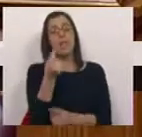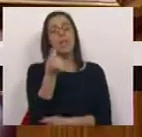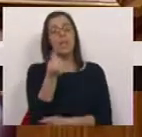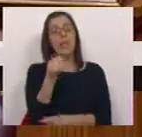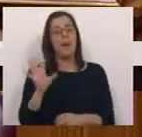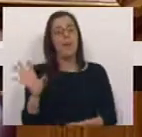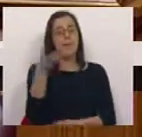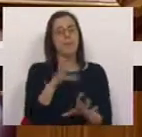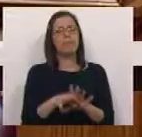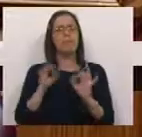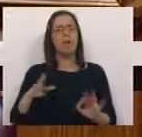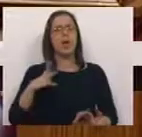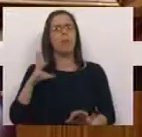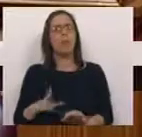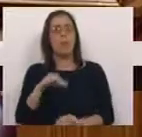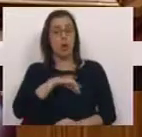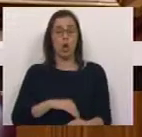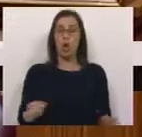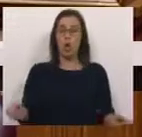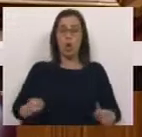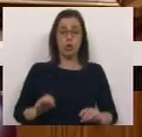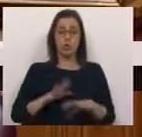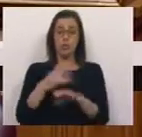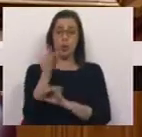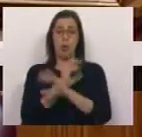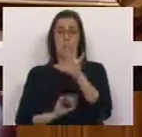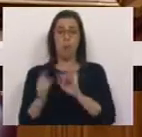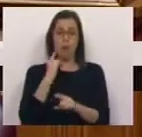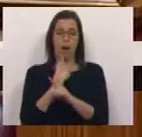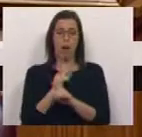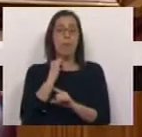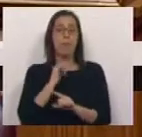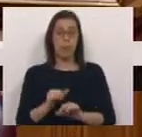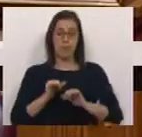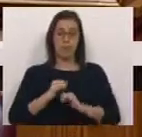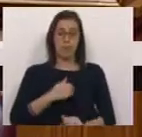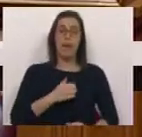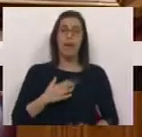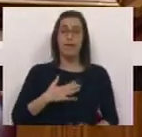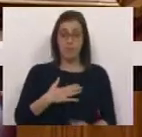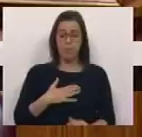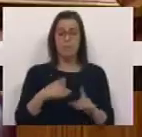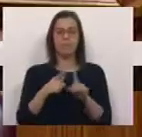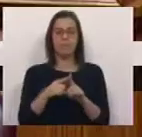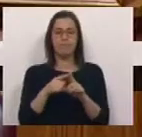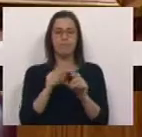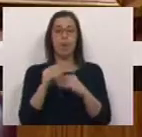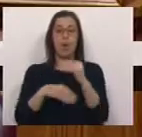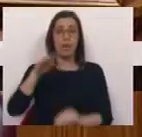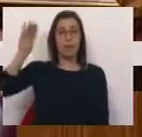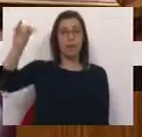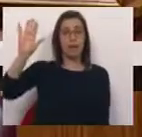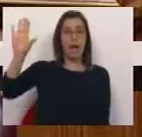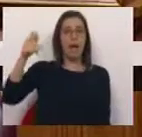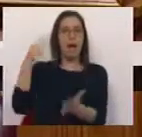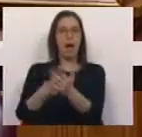dinheiros que os países como Portugal deixou de receber porque a União Europeia continua a permitir que as nossas empresas coloquem a sua sede na Holanda para